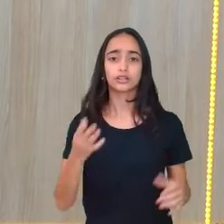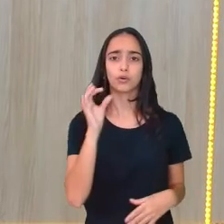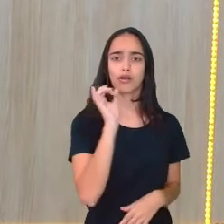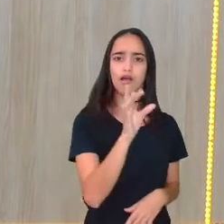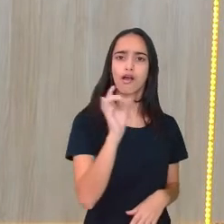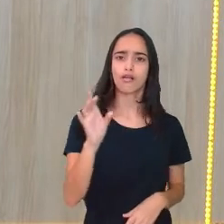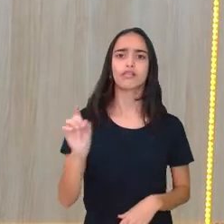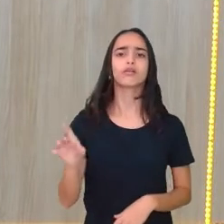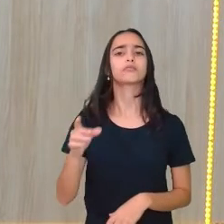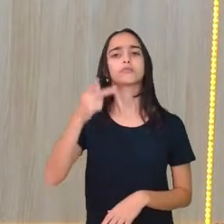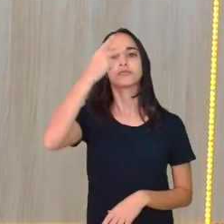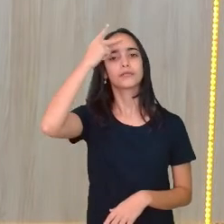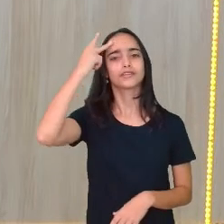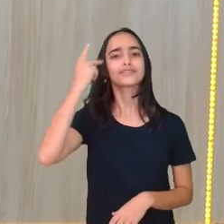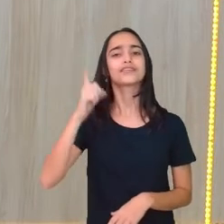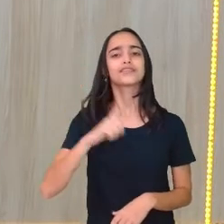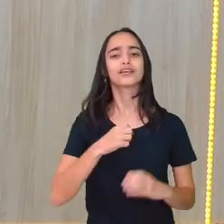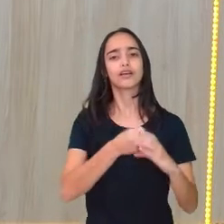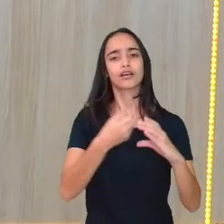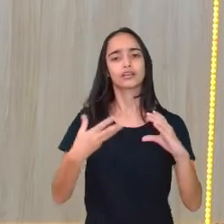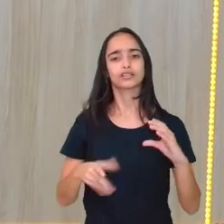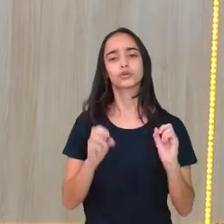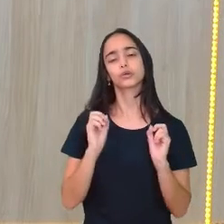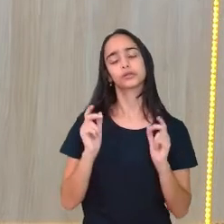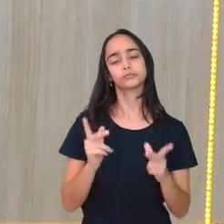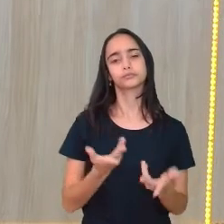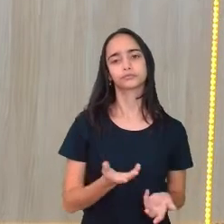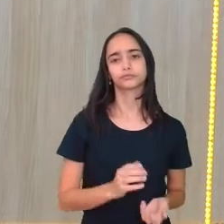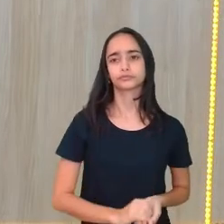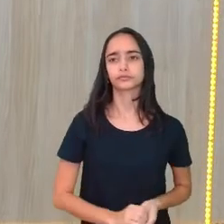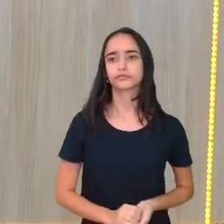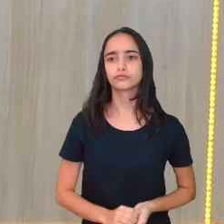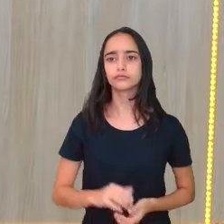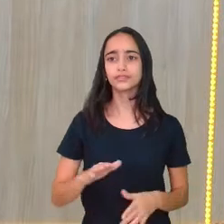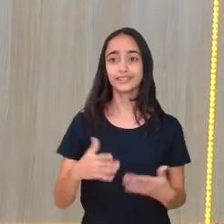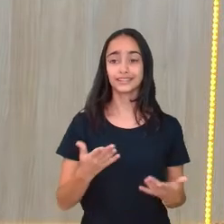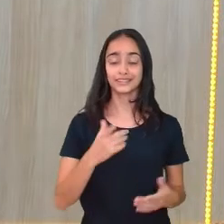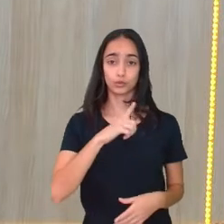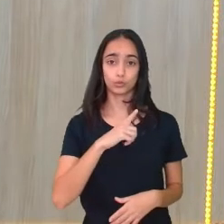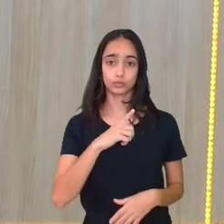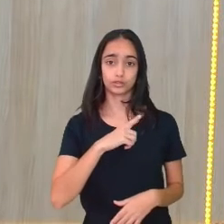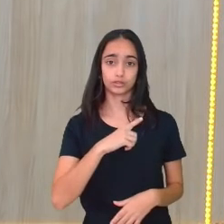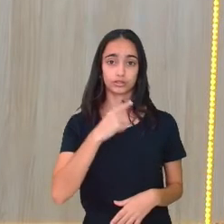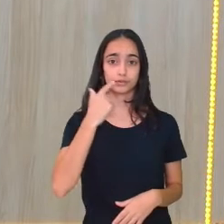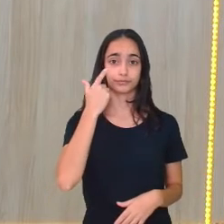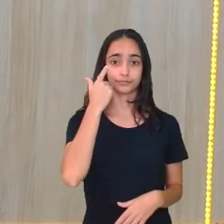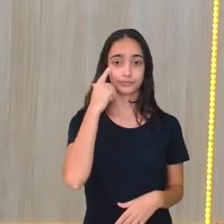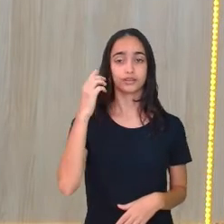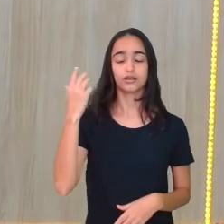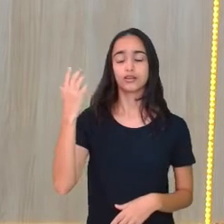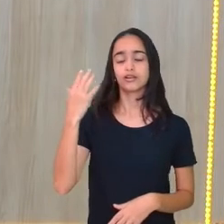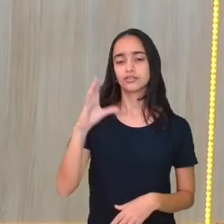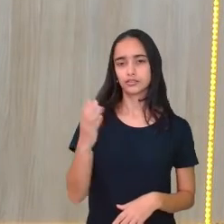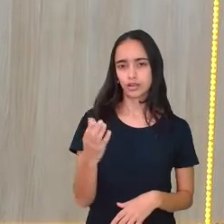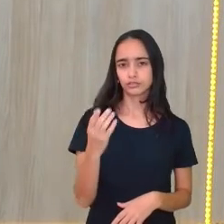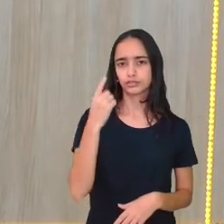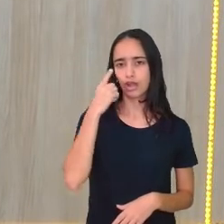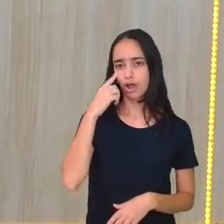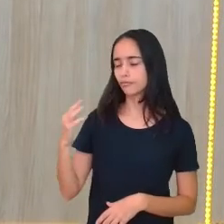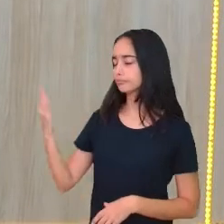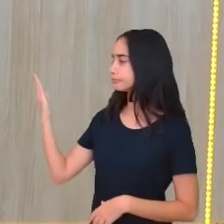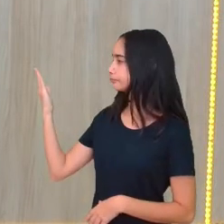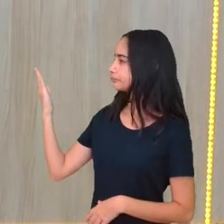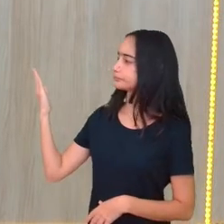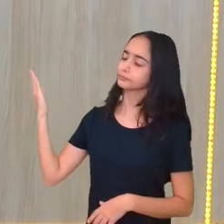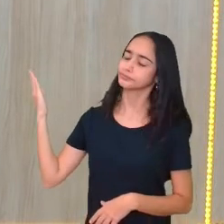sua característica. Então, ó, existe um tópico aí dentro da parte da ciência, né, que determina